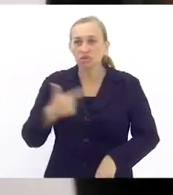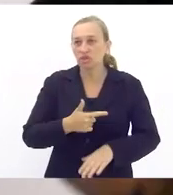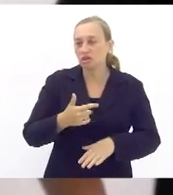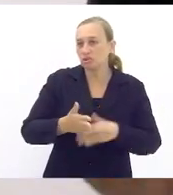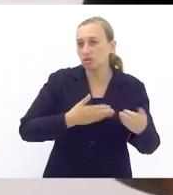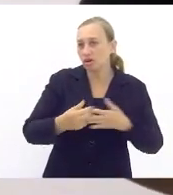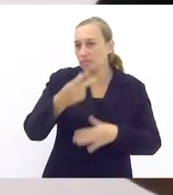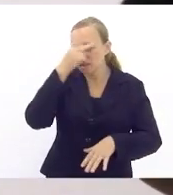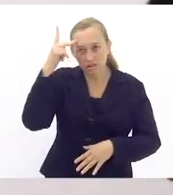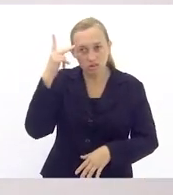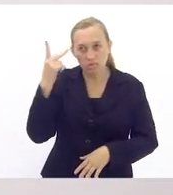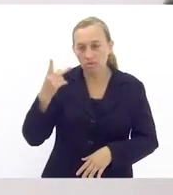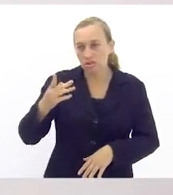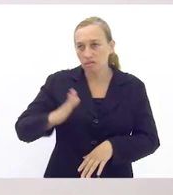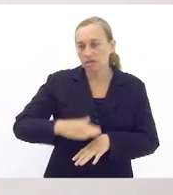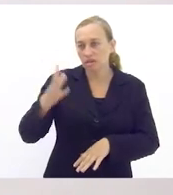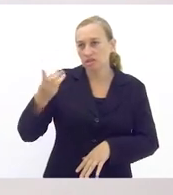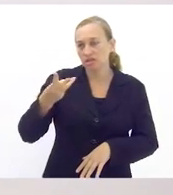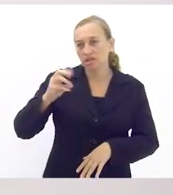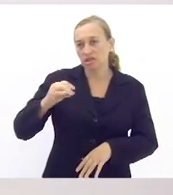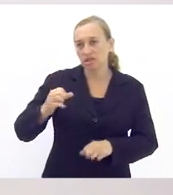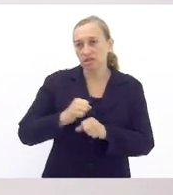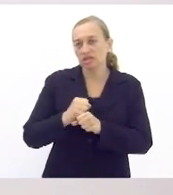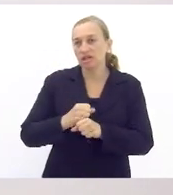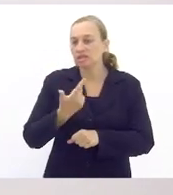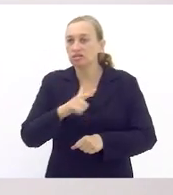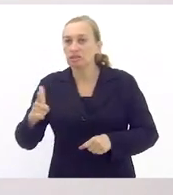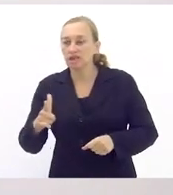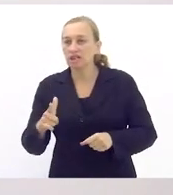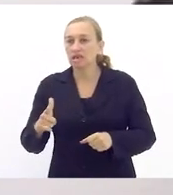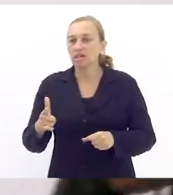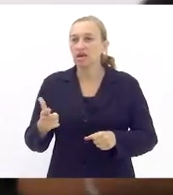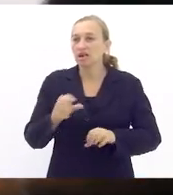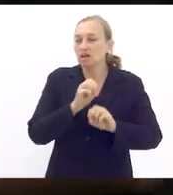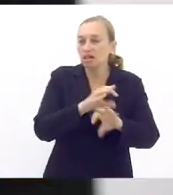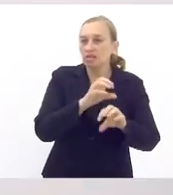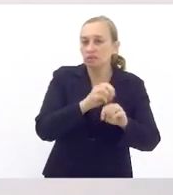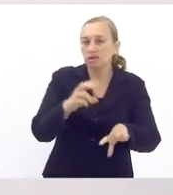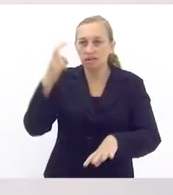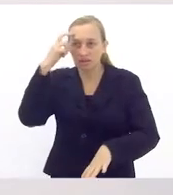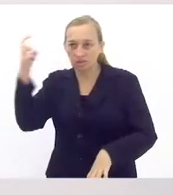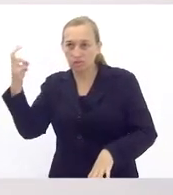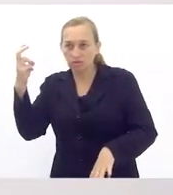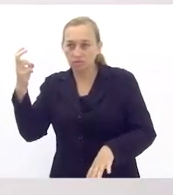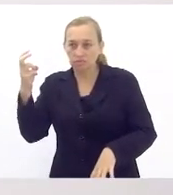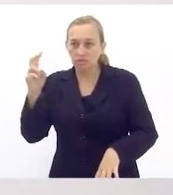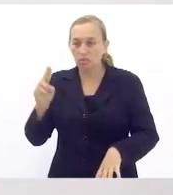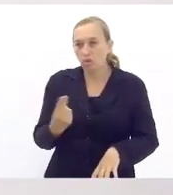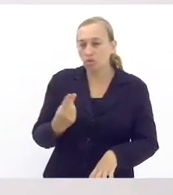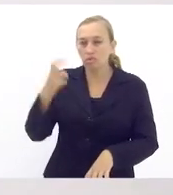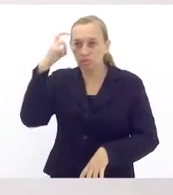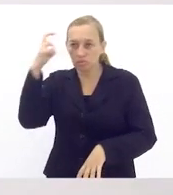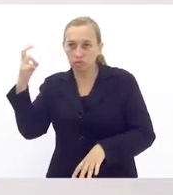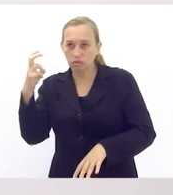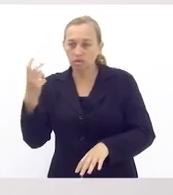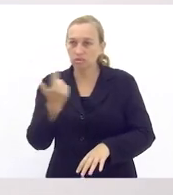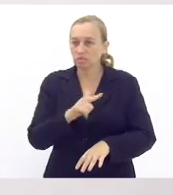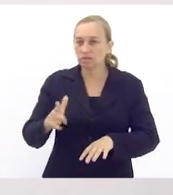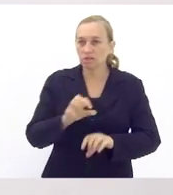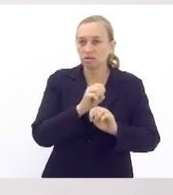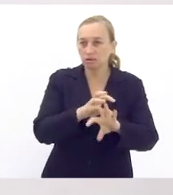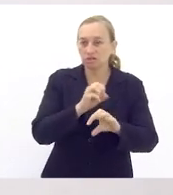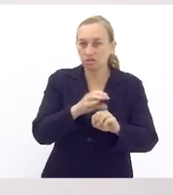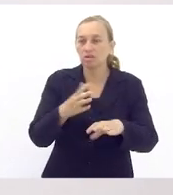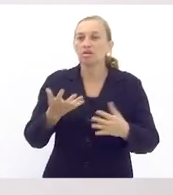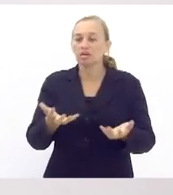nunca falaram na vida não existe educação sem cultura não existe cultura sem educação nesse sentido eu queria